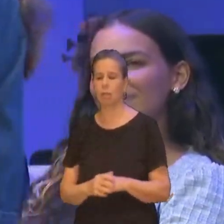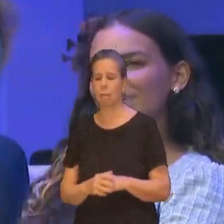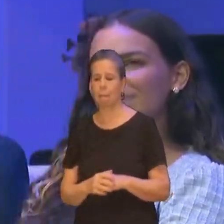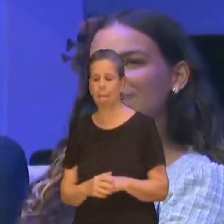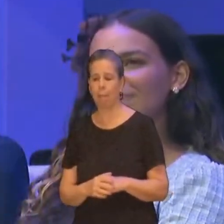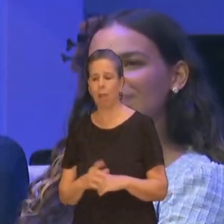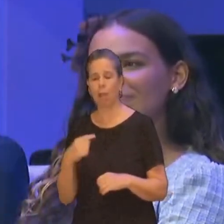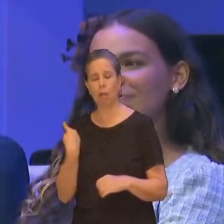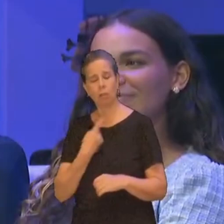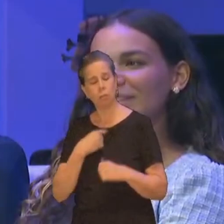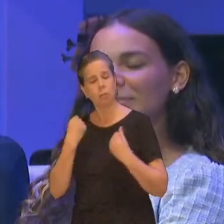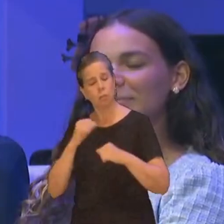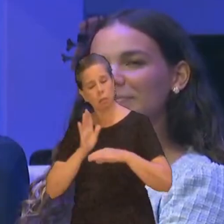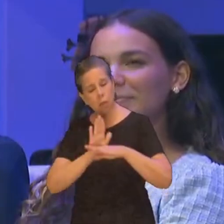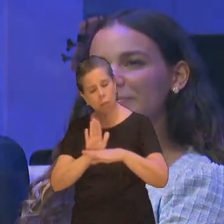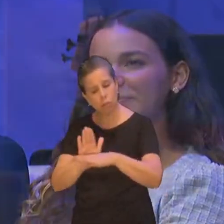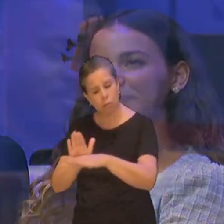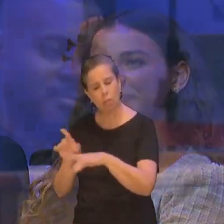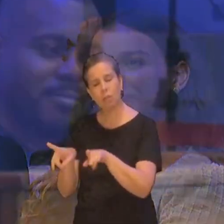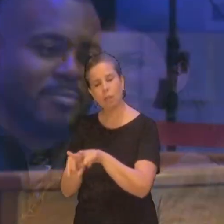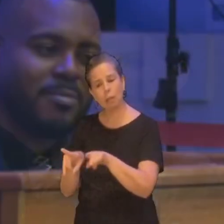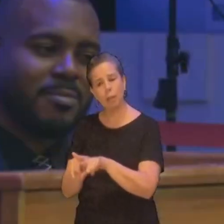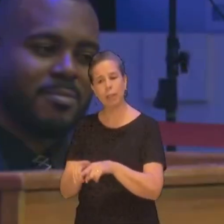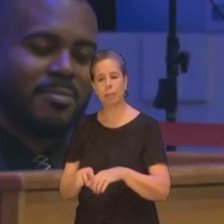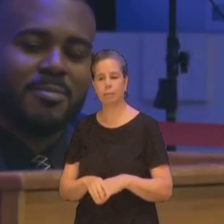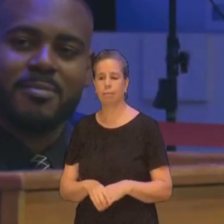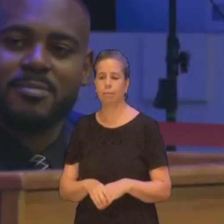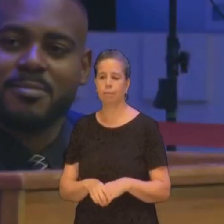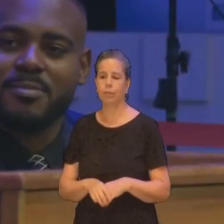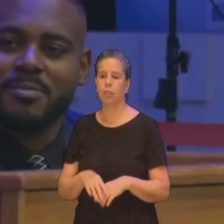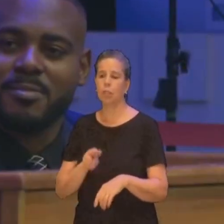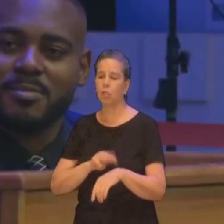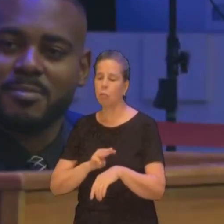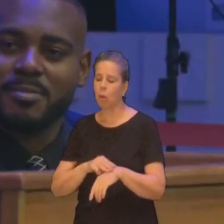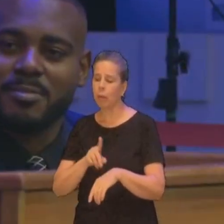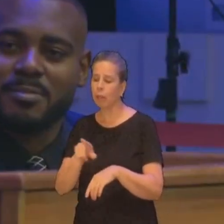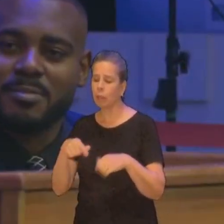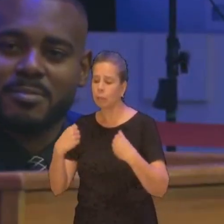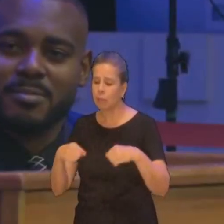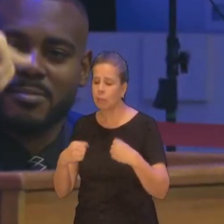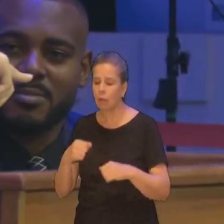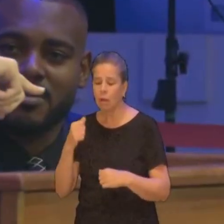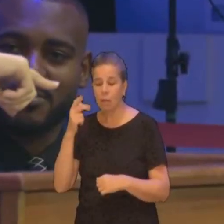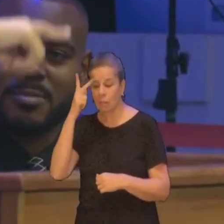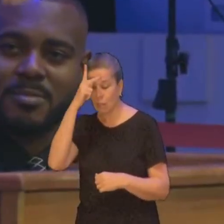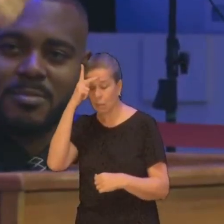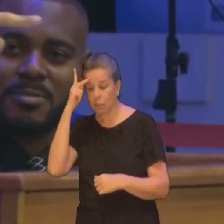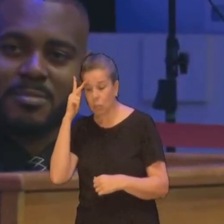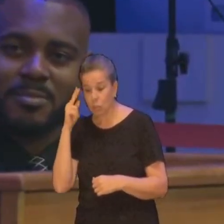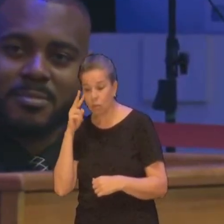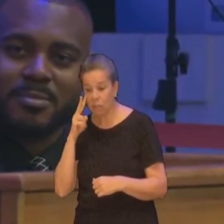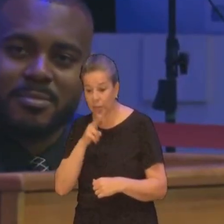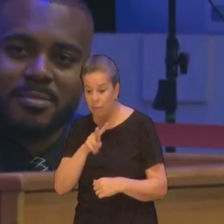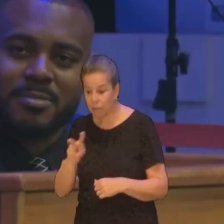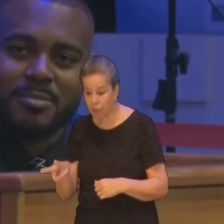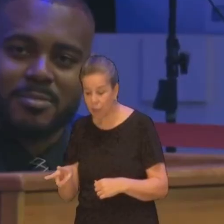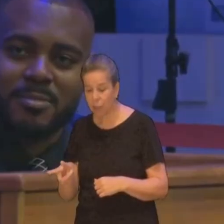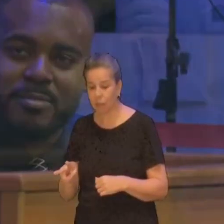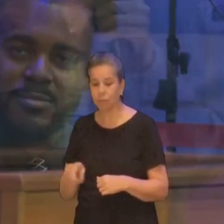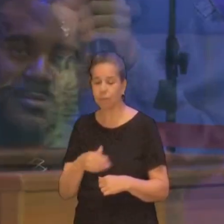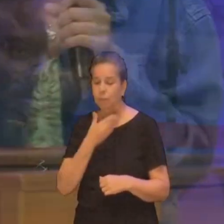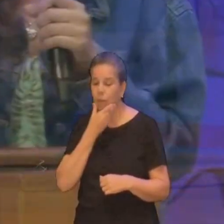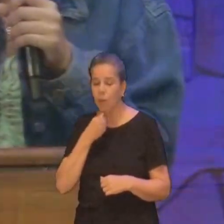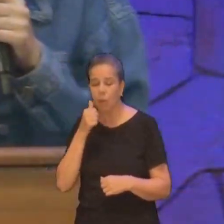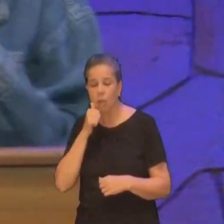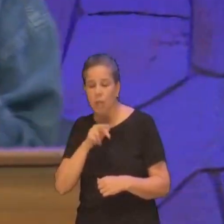não ajudá-los? Então, no momento da necessidade, se você vê um irmão perdido, se você vê um irmão que